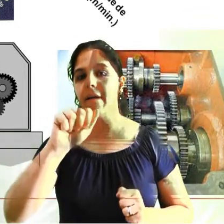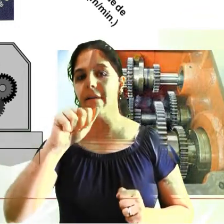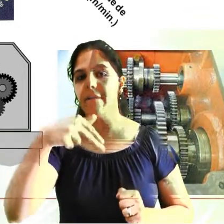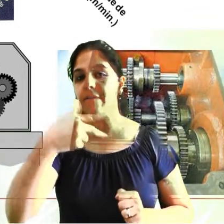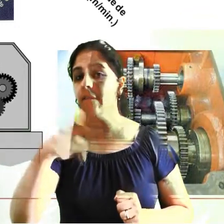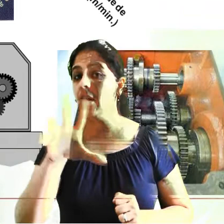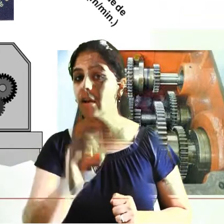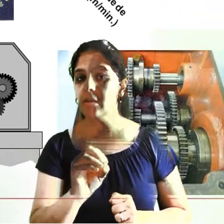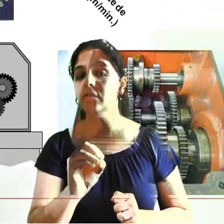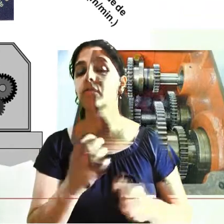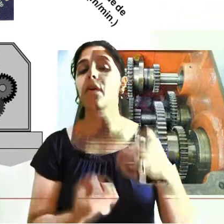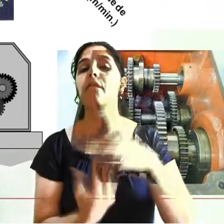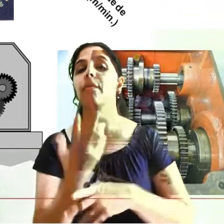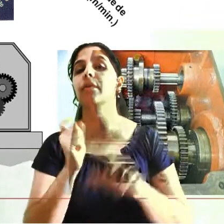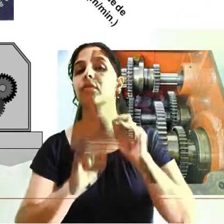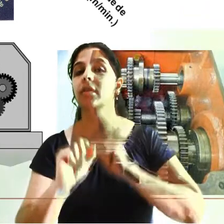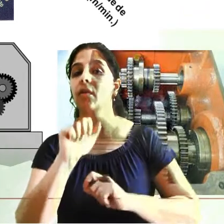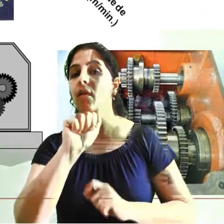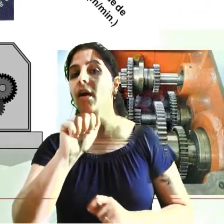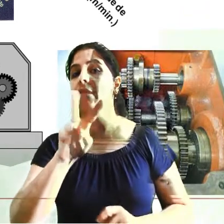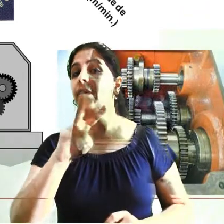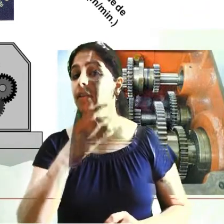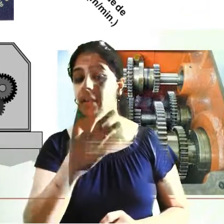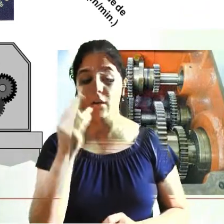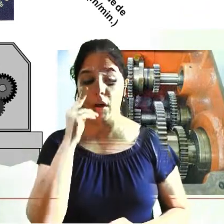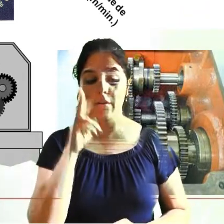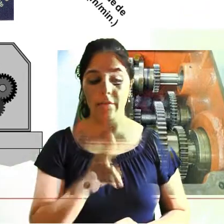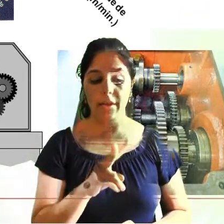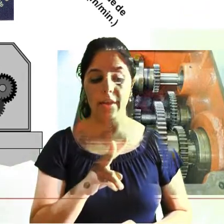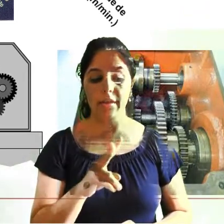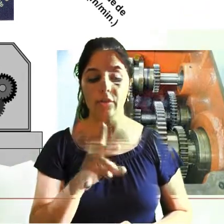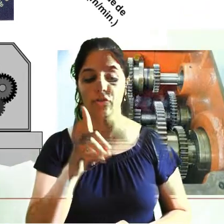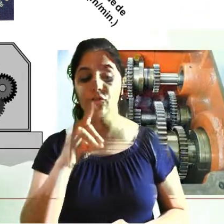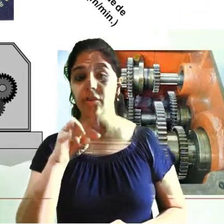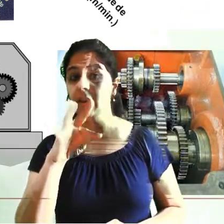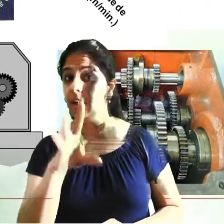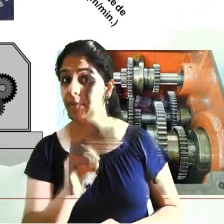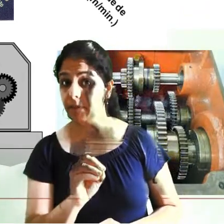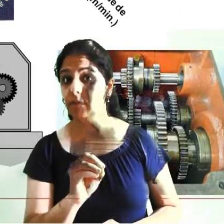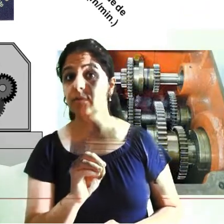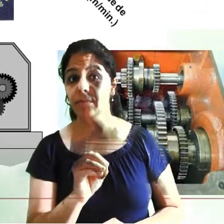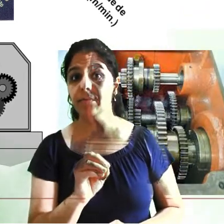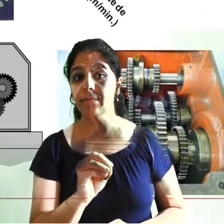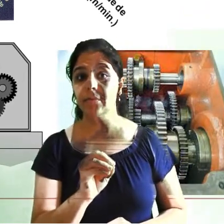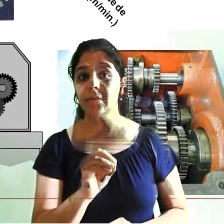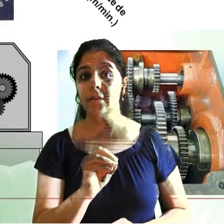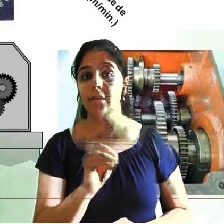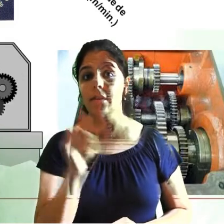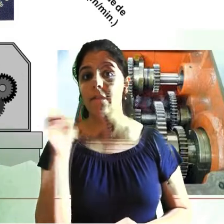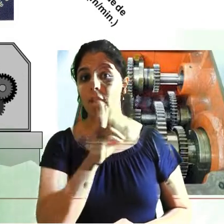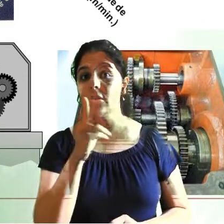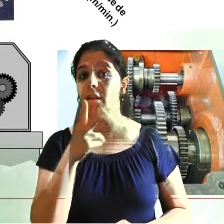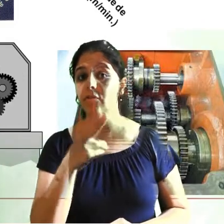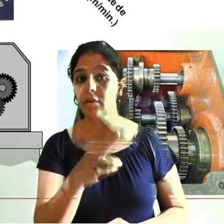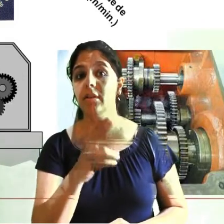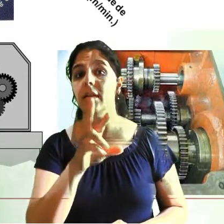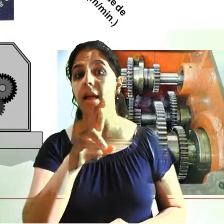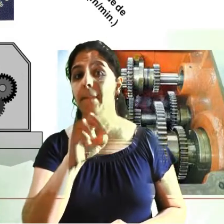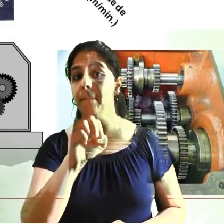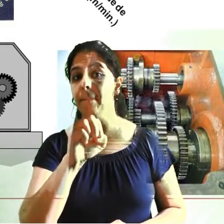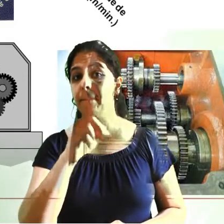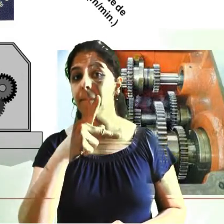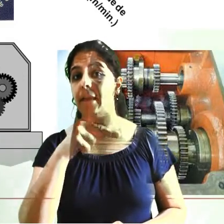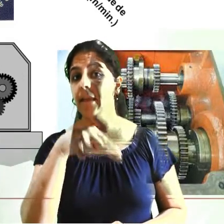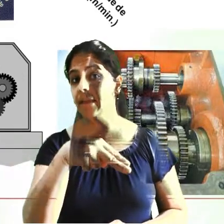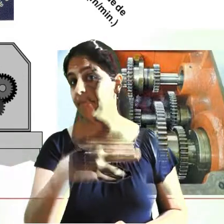avanço, né, ele vai formando o AVC, tá? Então aqui, ó, diâmetro, velocidade de corte e